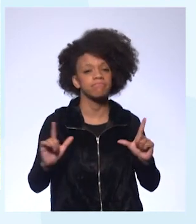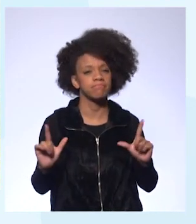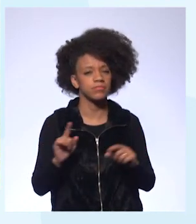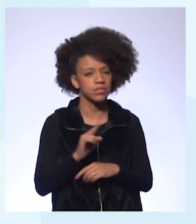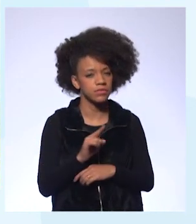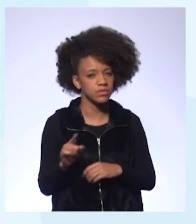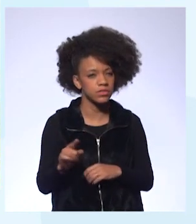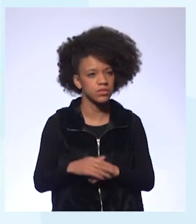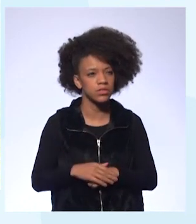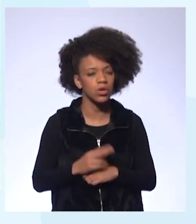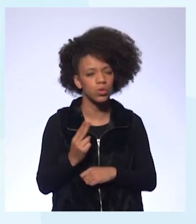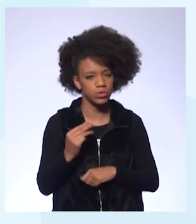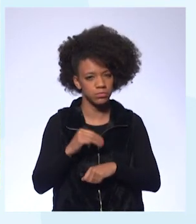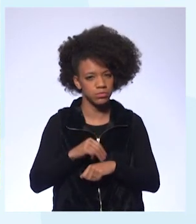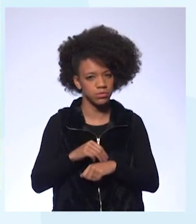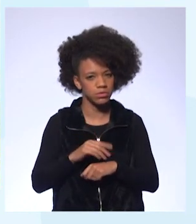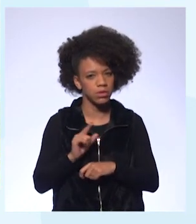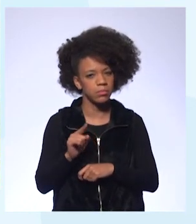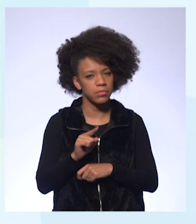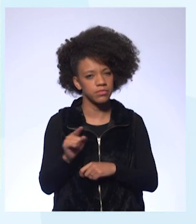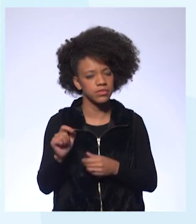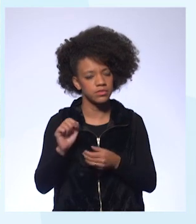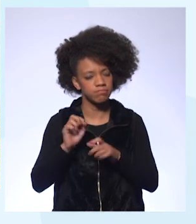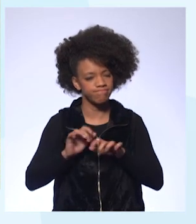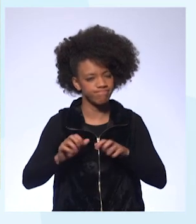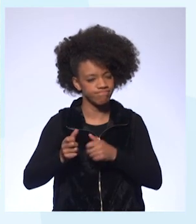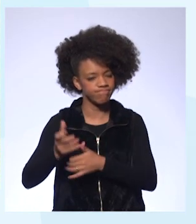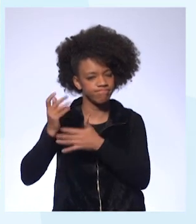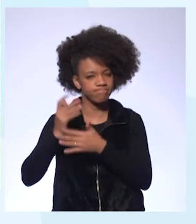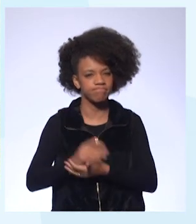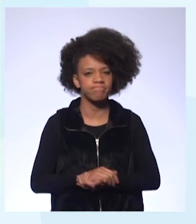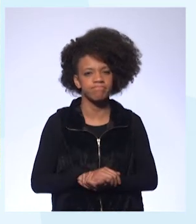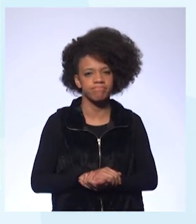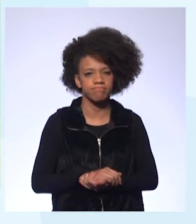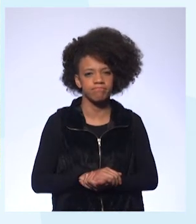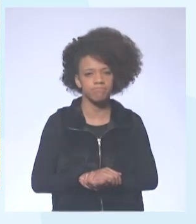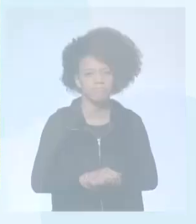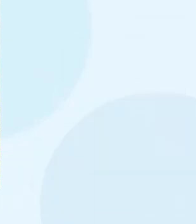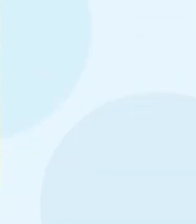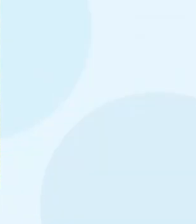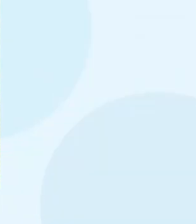eu vou deixar para vocês agora dois minutinhos para que você se inscrevam no chat